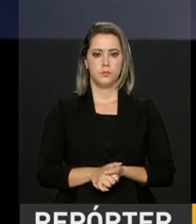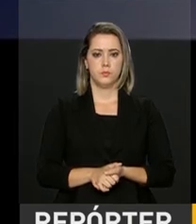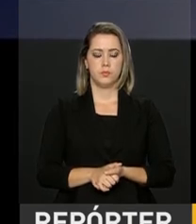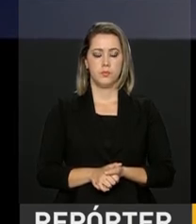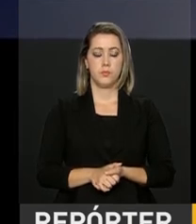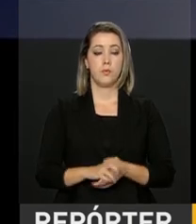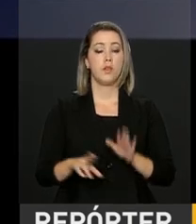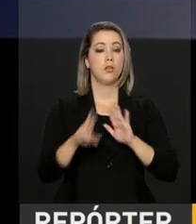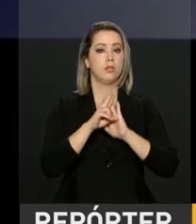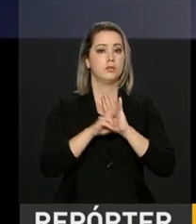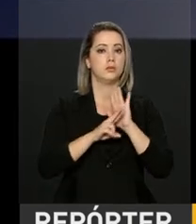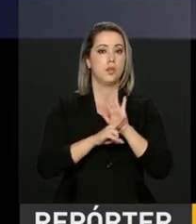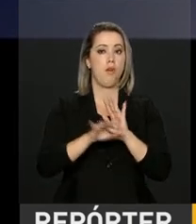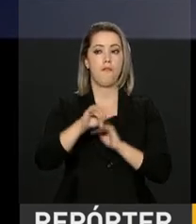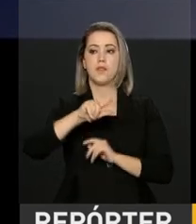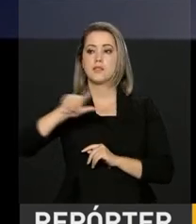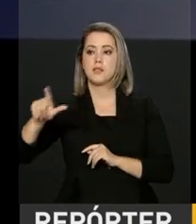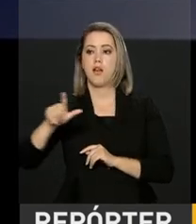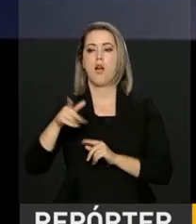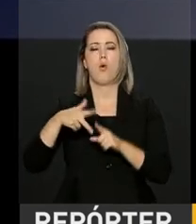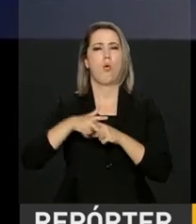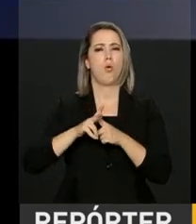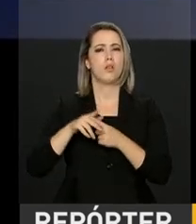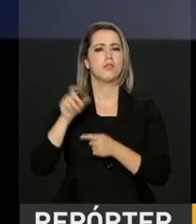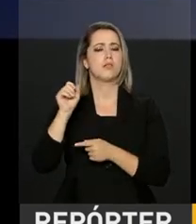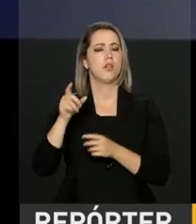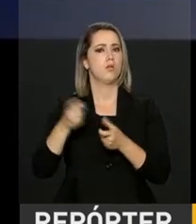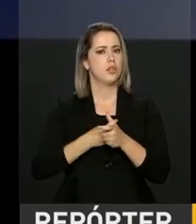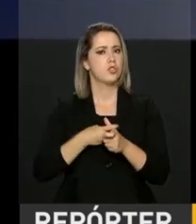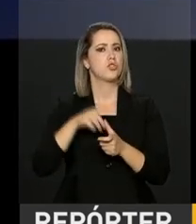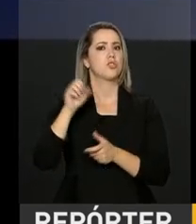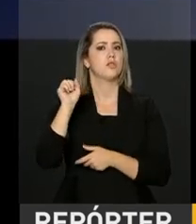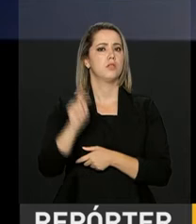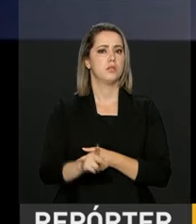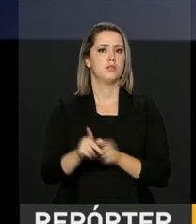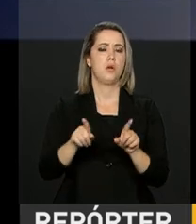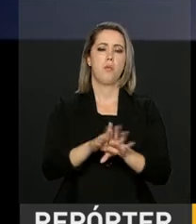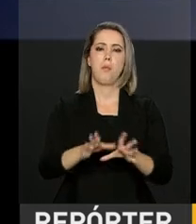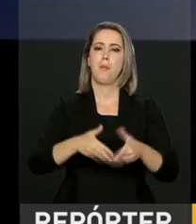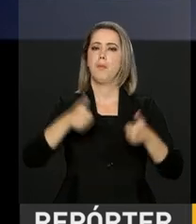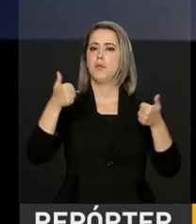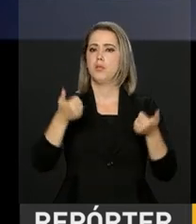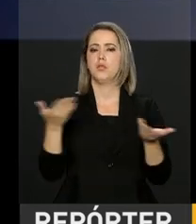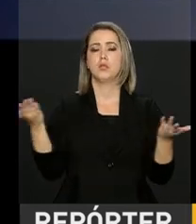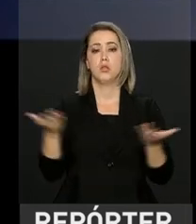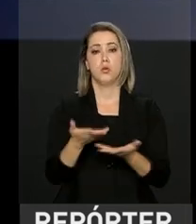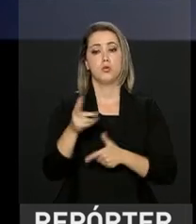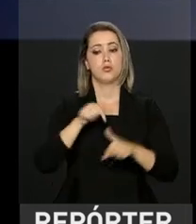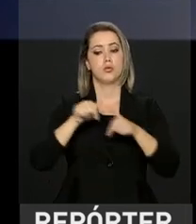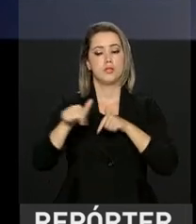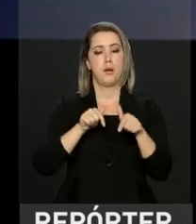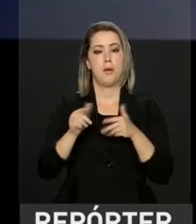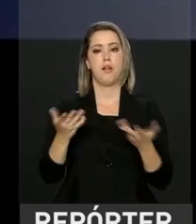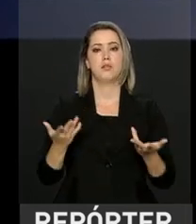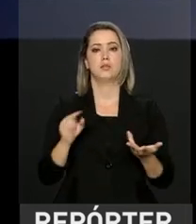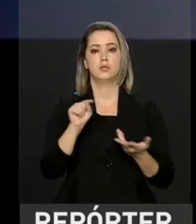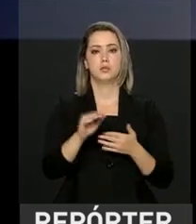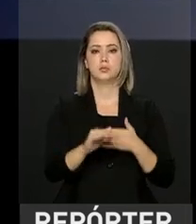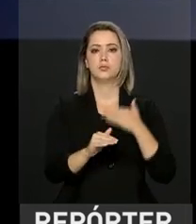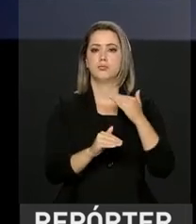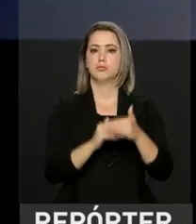a correção dos testes na previdência a melhoria das condições do mercado de trabalho o